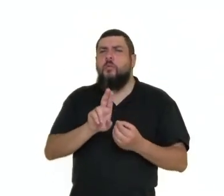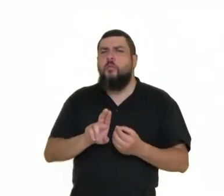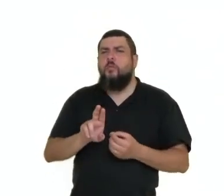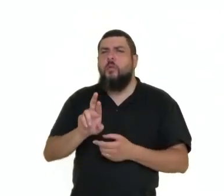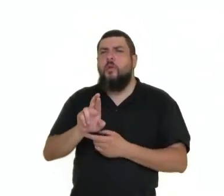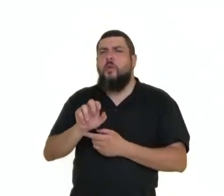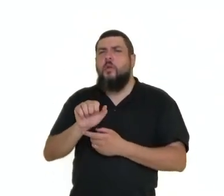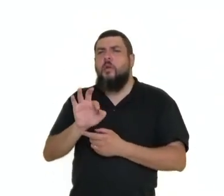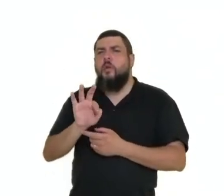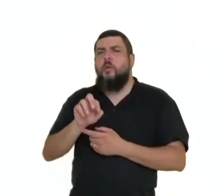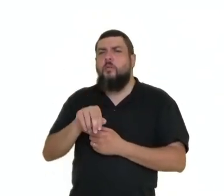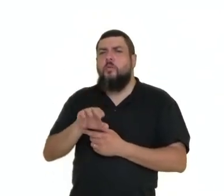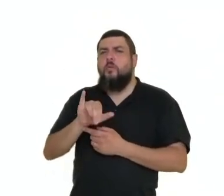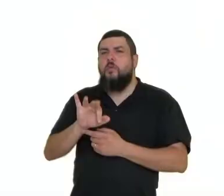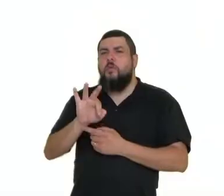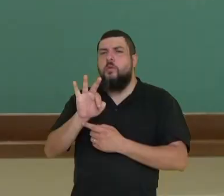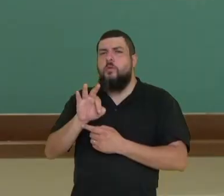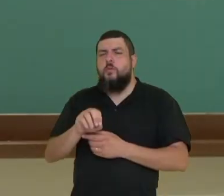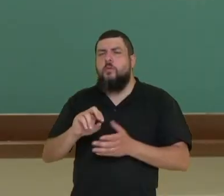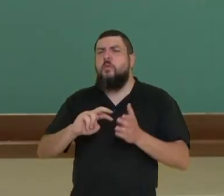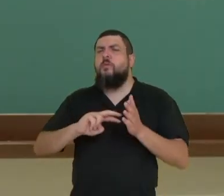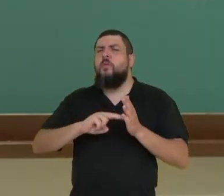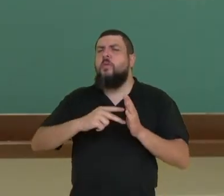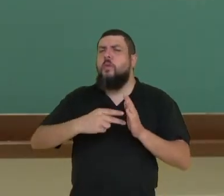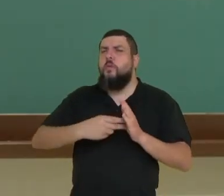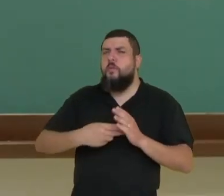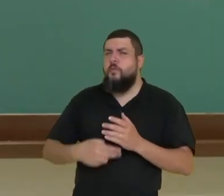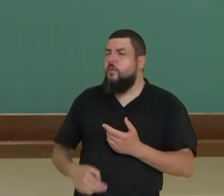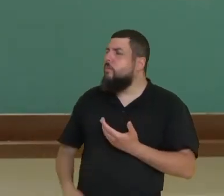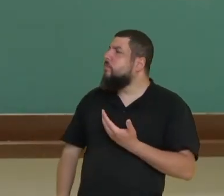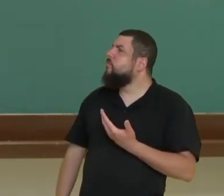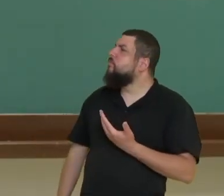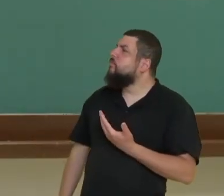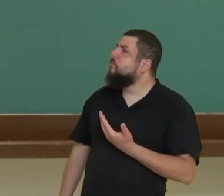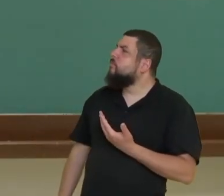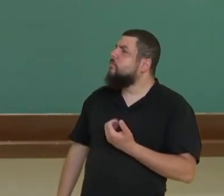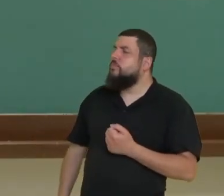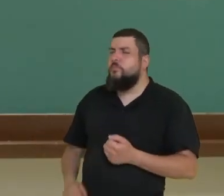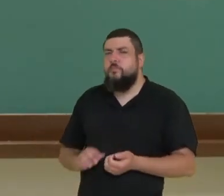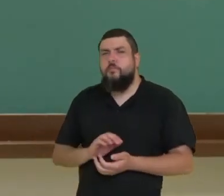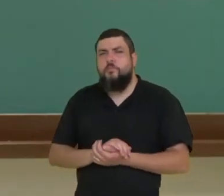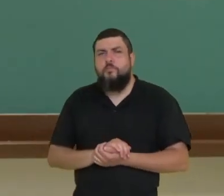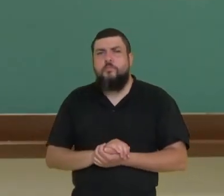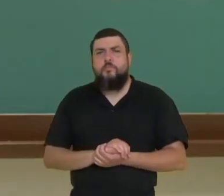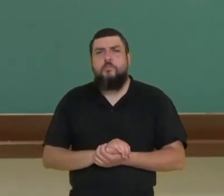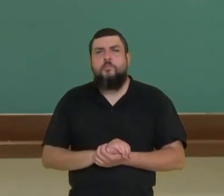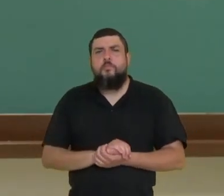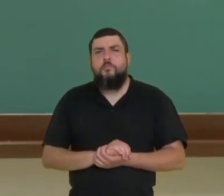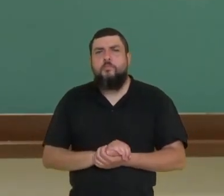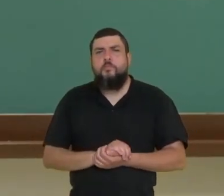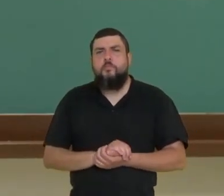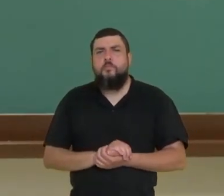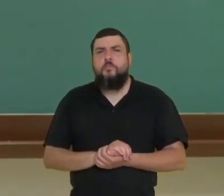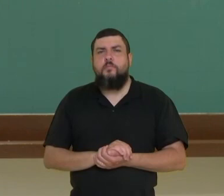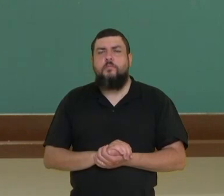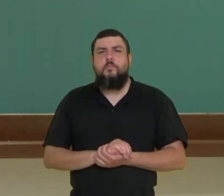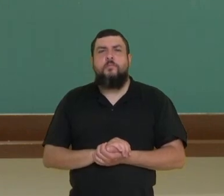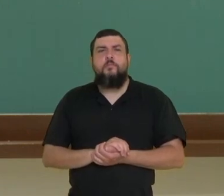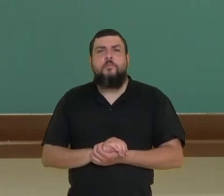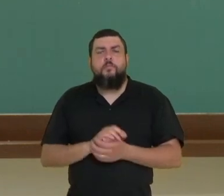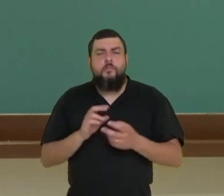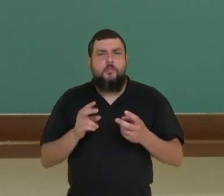diminutivo ratoncito. Vocês estão recordados ali dos sentidos que são utilizados a partir